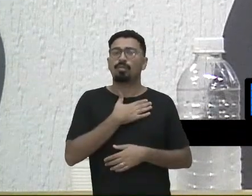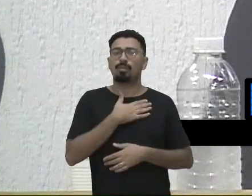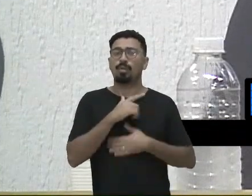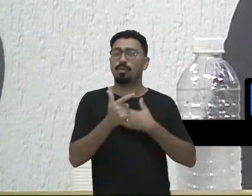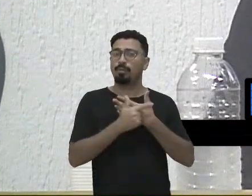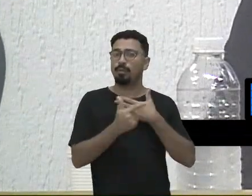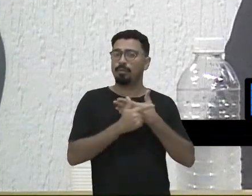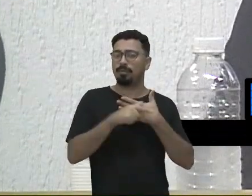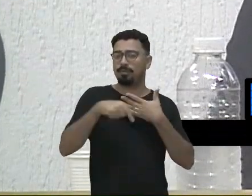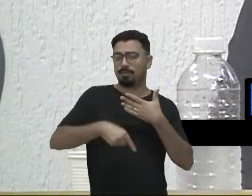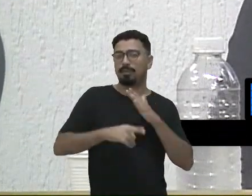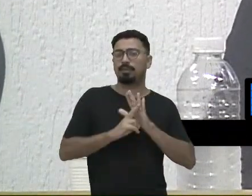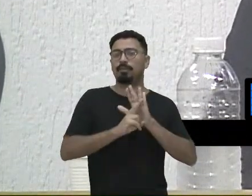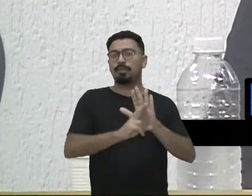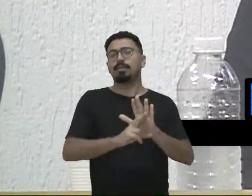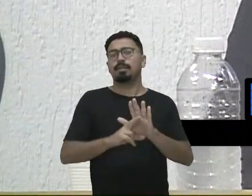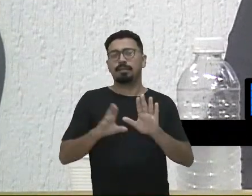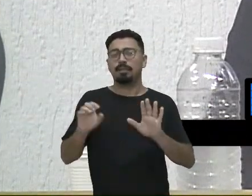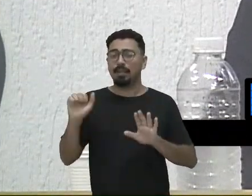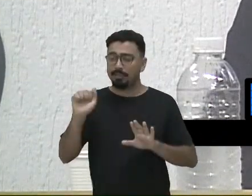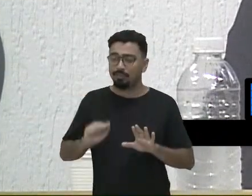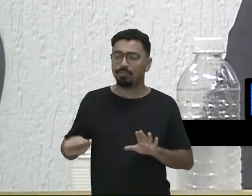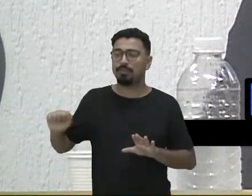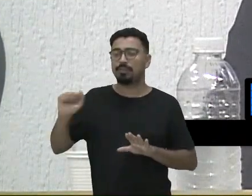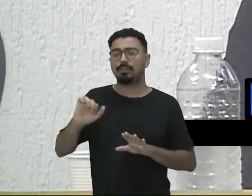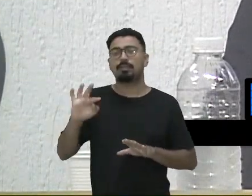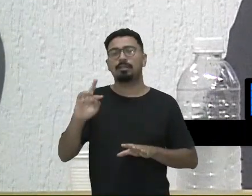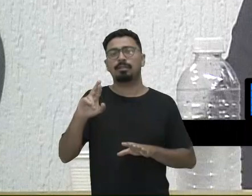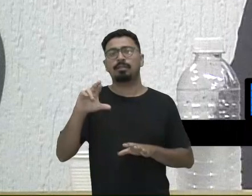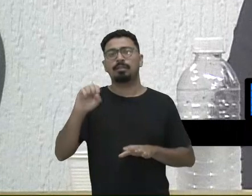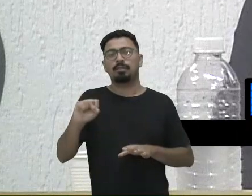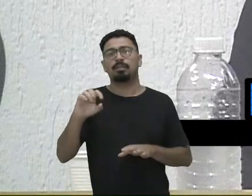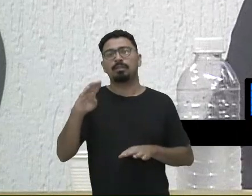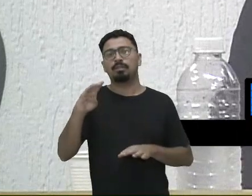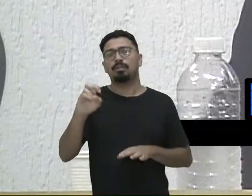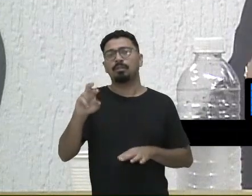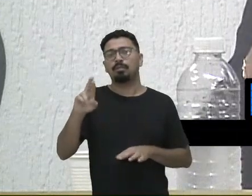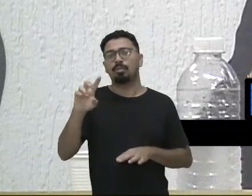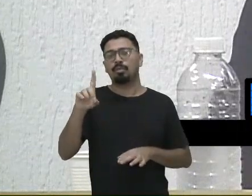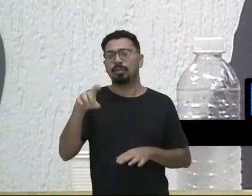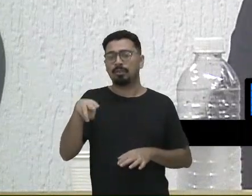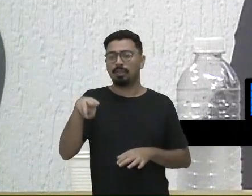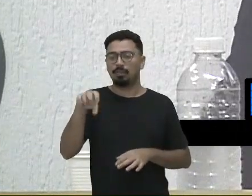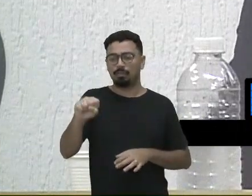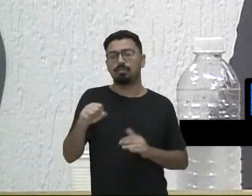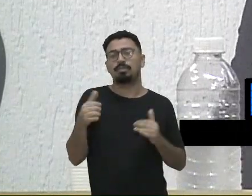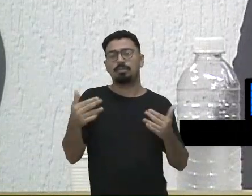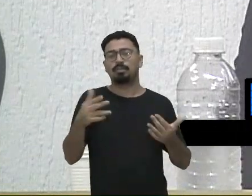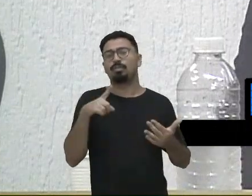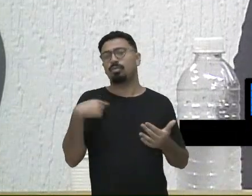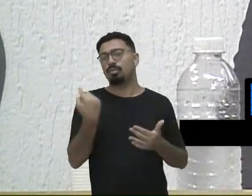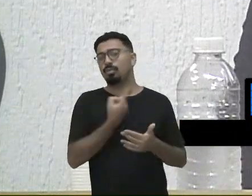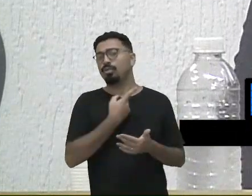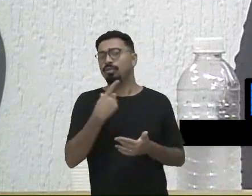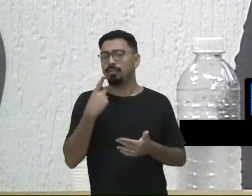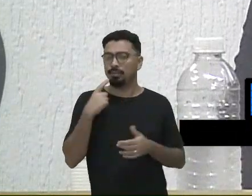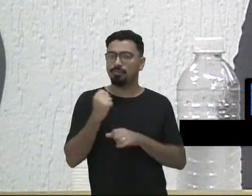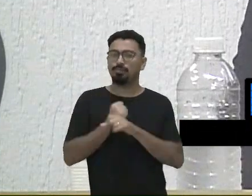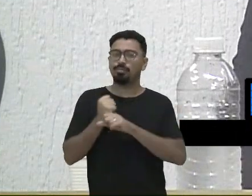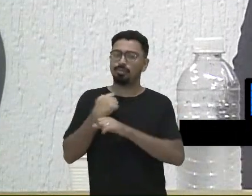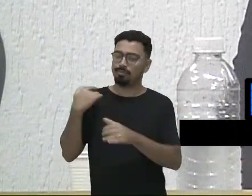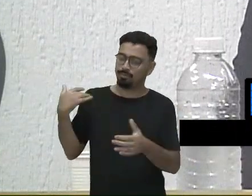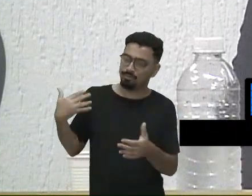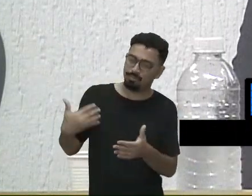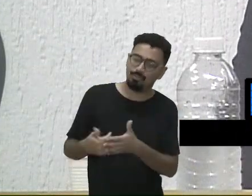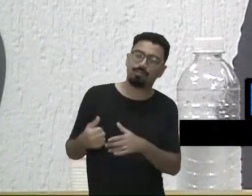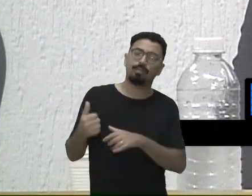a Associação Transbordamos, é para trazer essas dinâmicas que nós... temos, ao longo dos anos, trabalhando